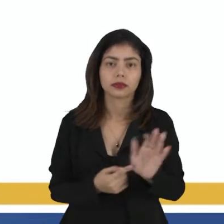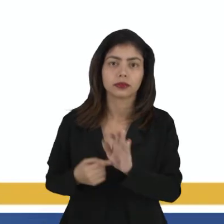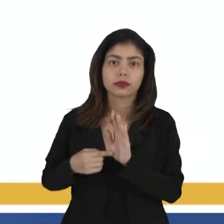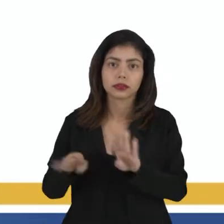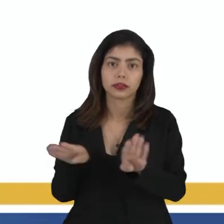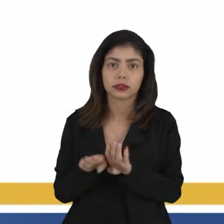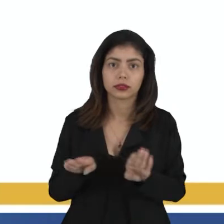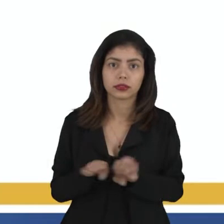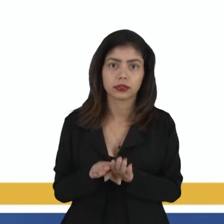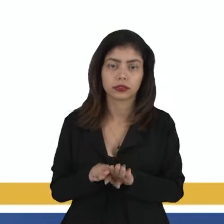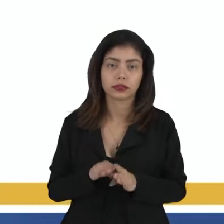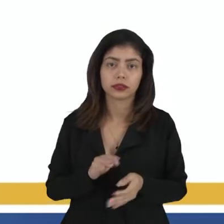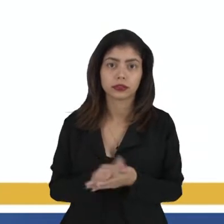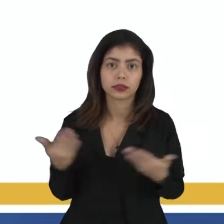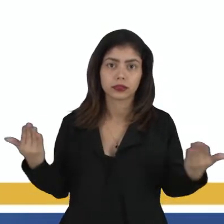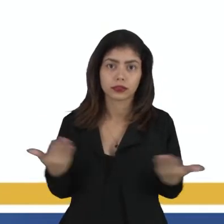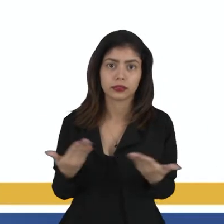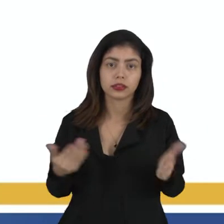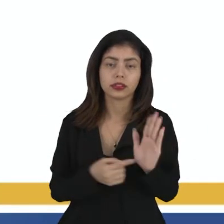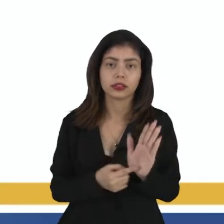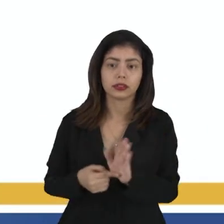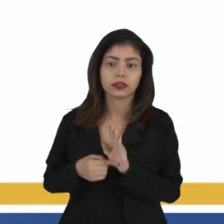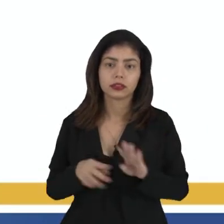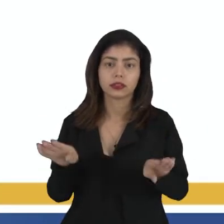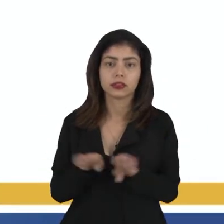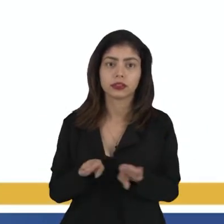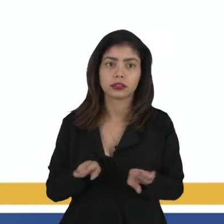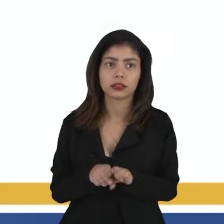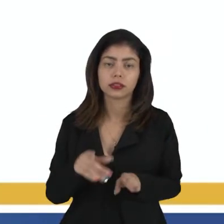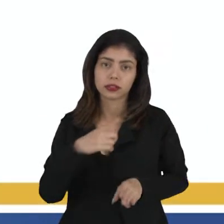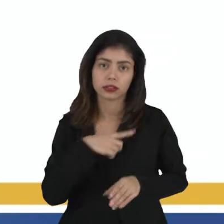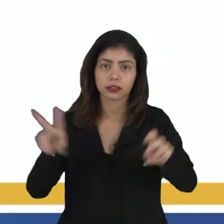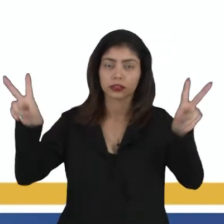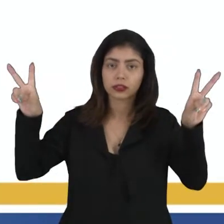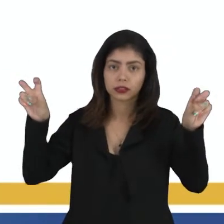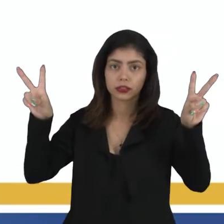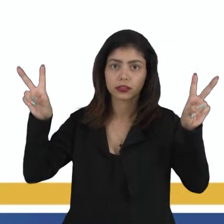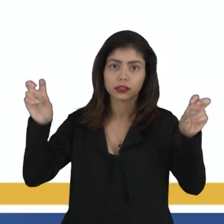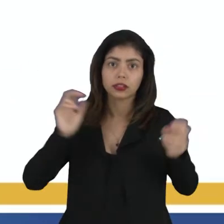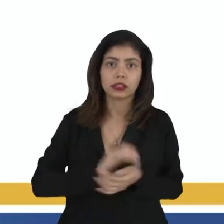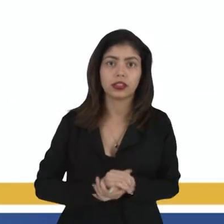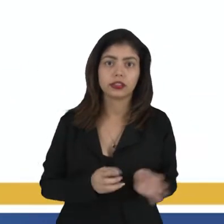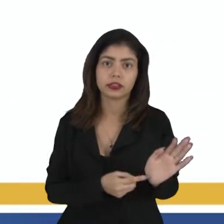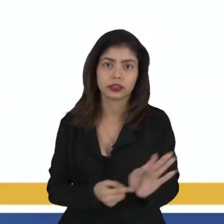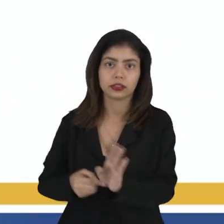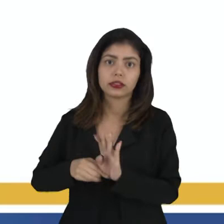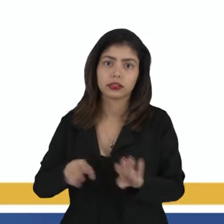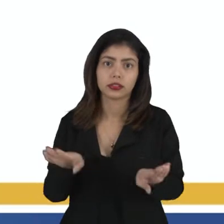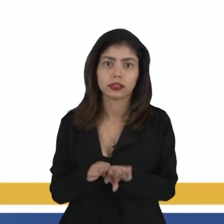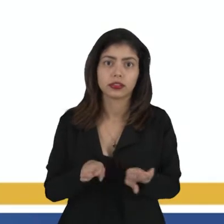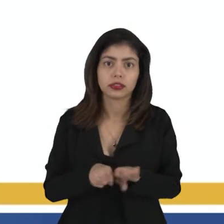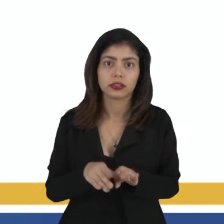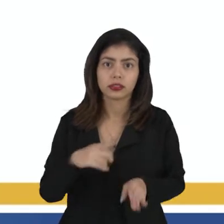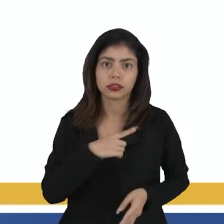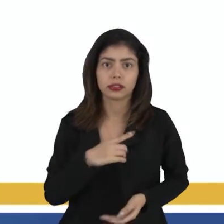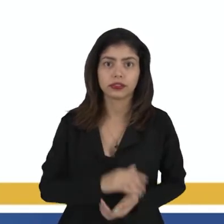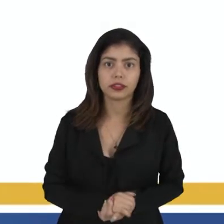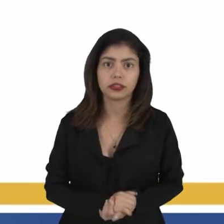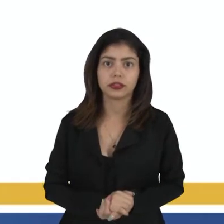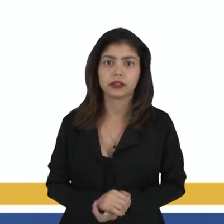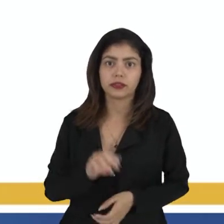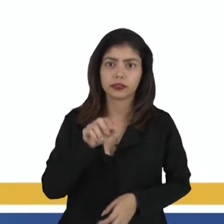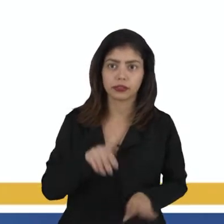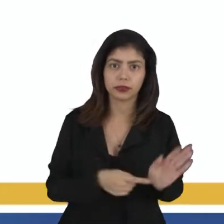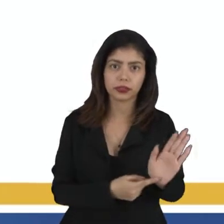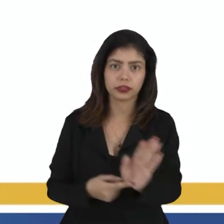podem visualizar agora na projeção, apenas a título de exemplo, nós temos uma imagem que tenta